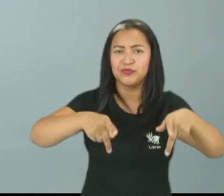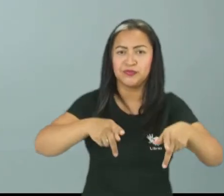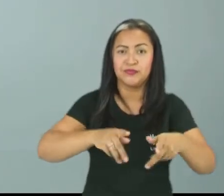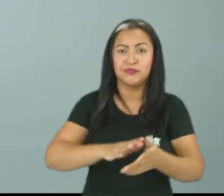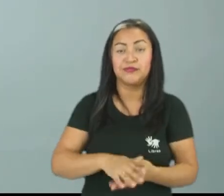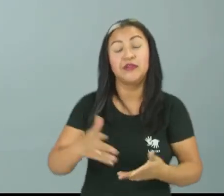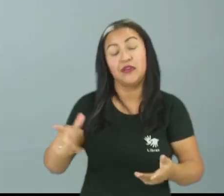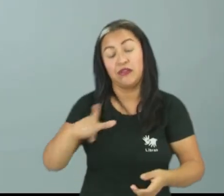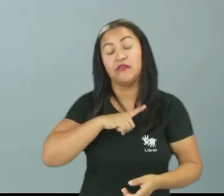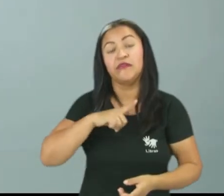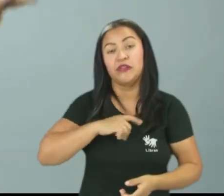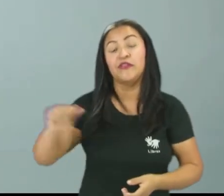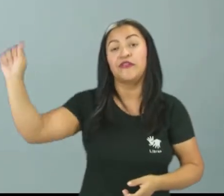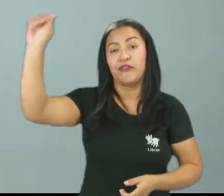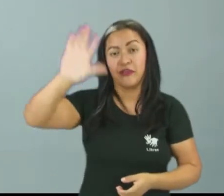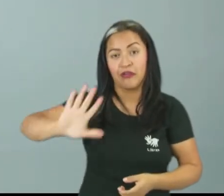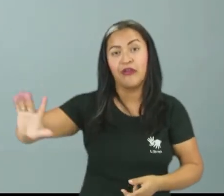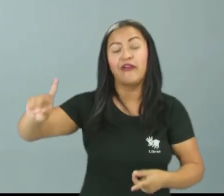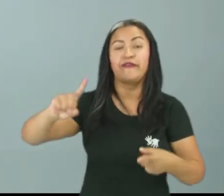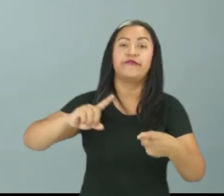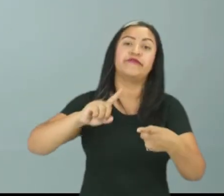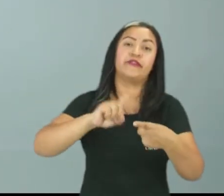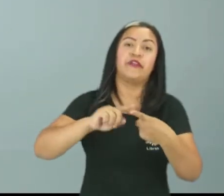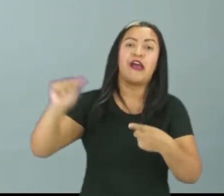tem esses afros, né, afro-americanos, né,